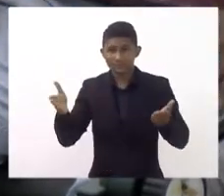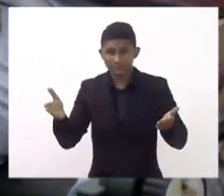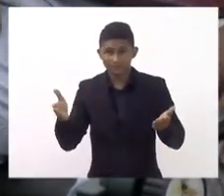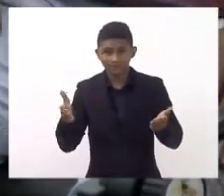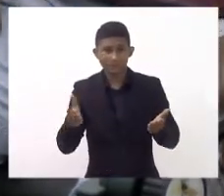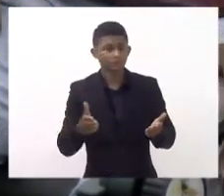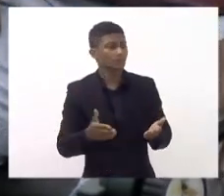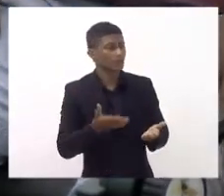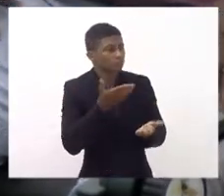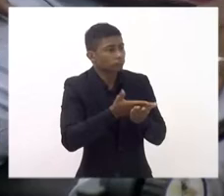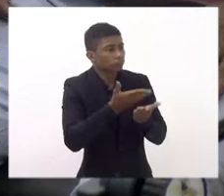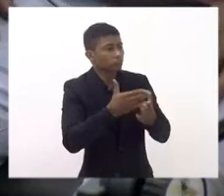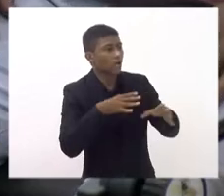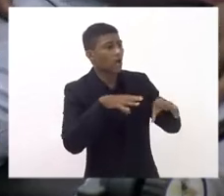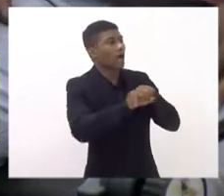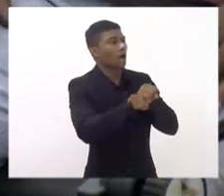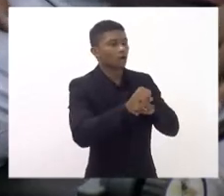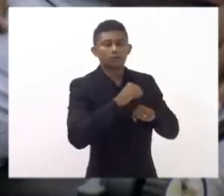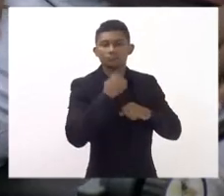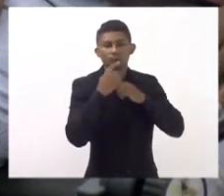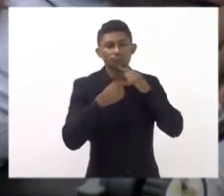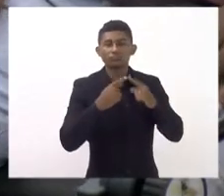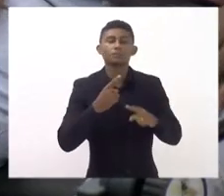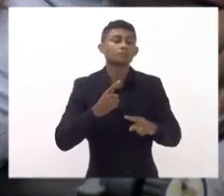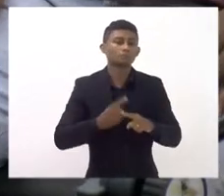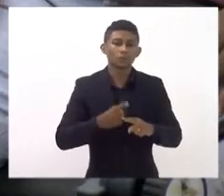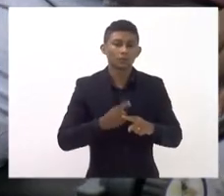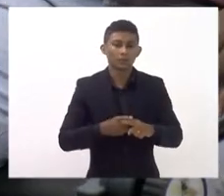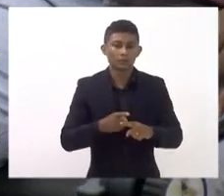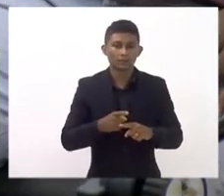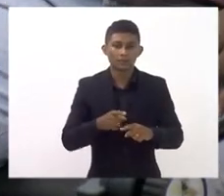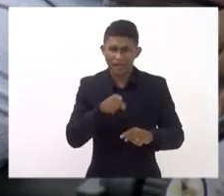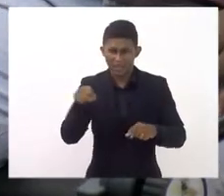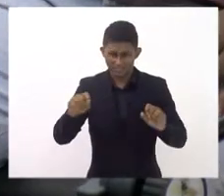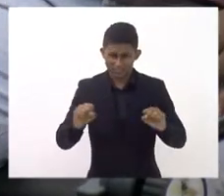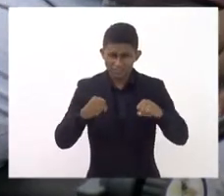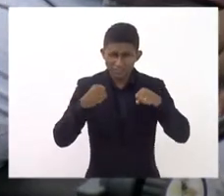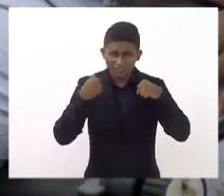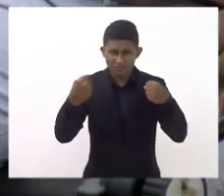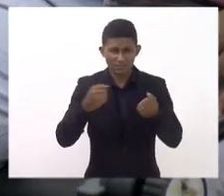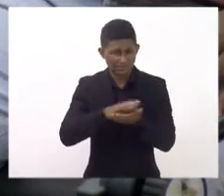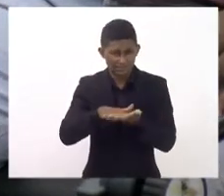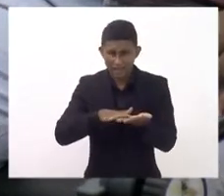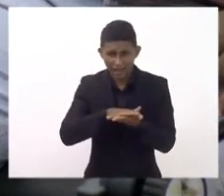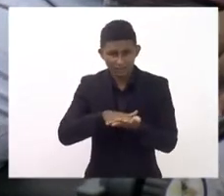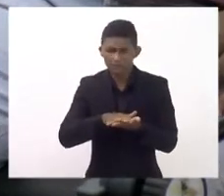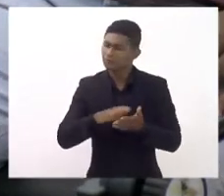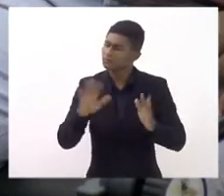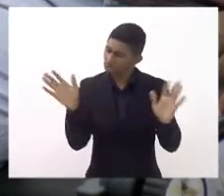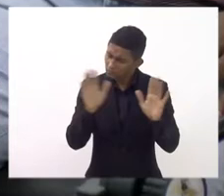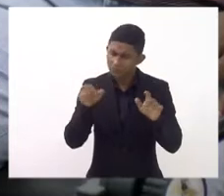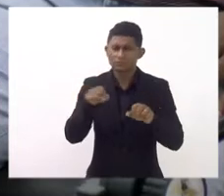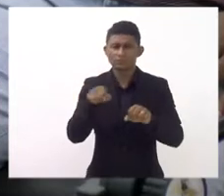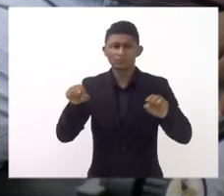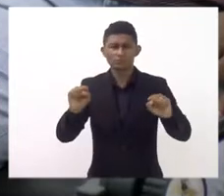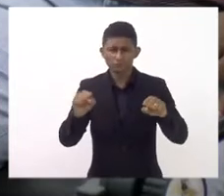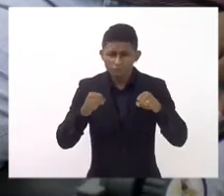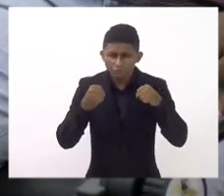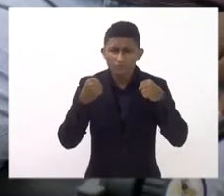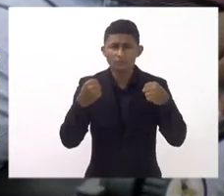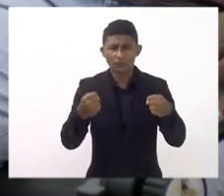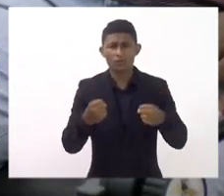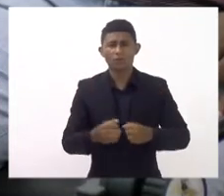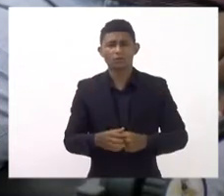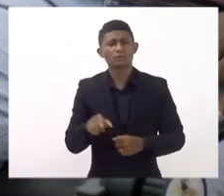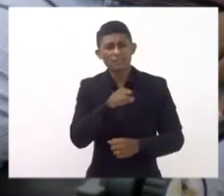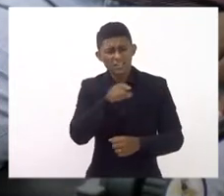não se formam, não é por falta de esforço, eles se esforçam e muito. Afinal, os nossos alunos do curso subsequente